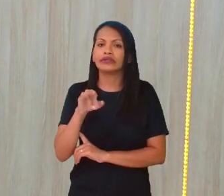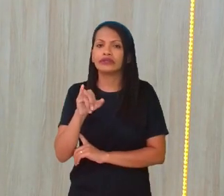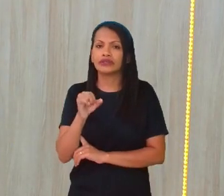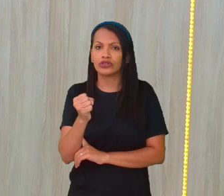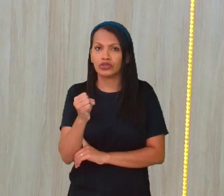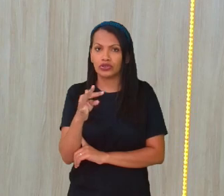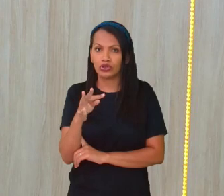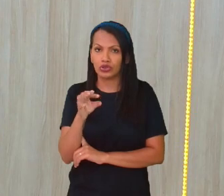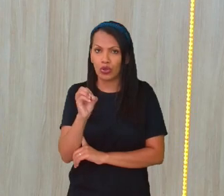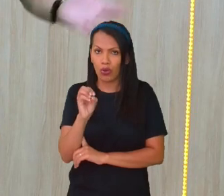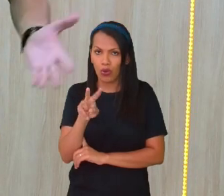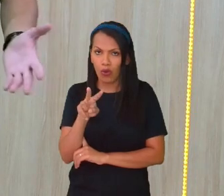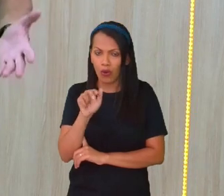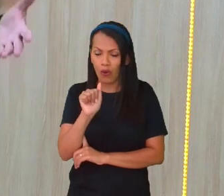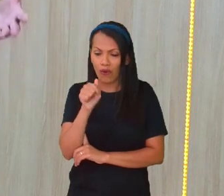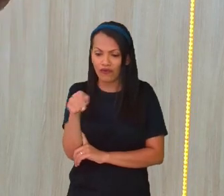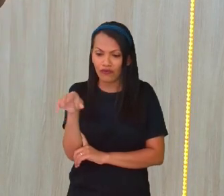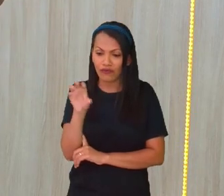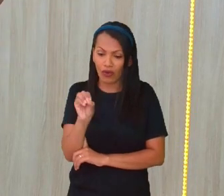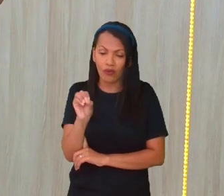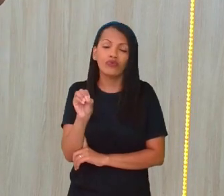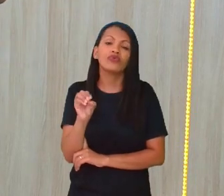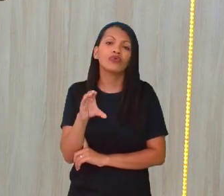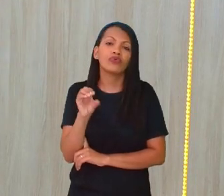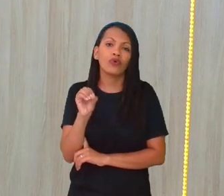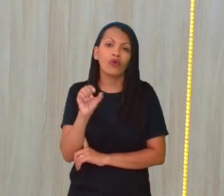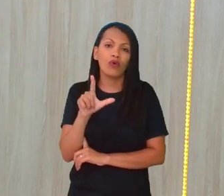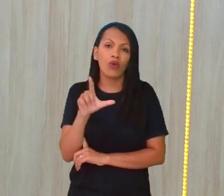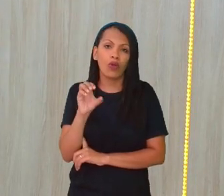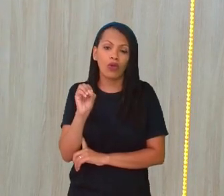somente em 1898, né?